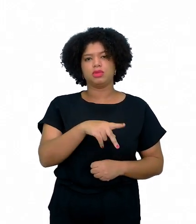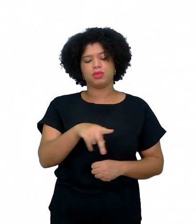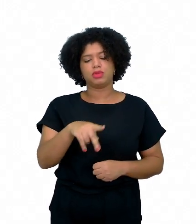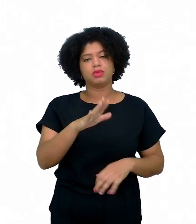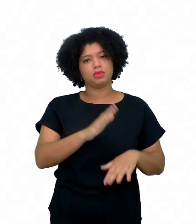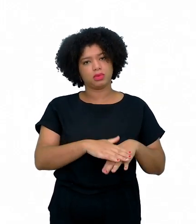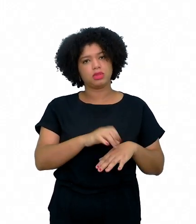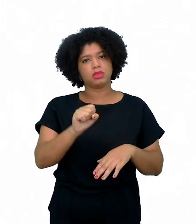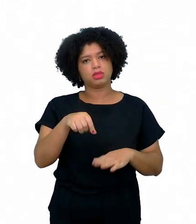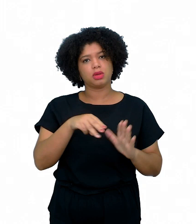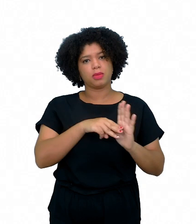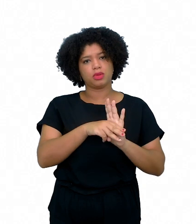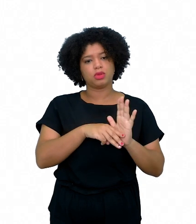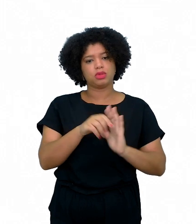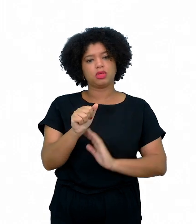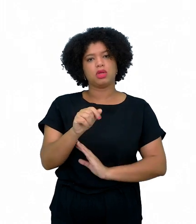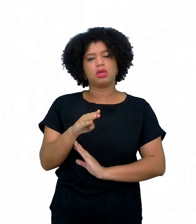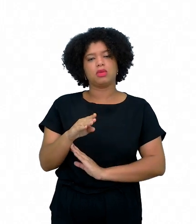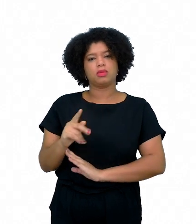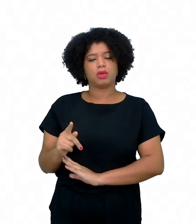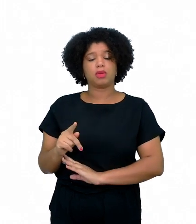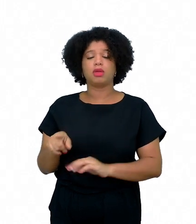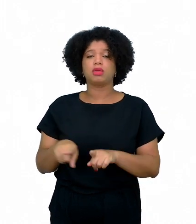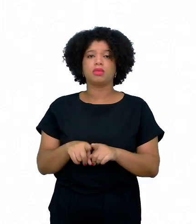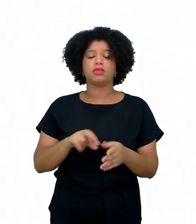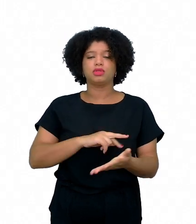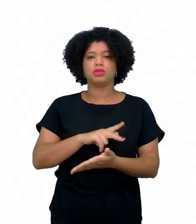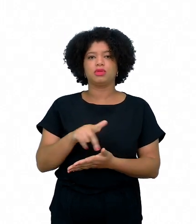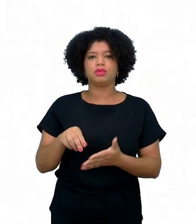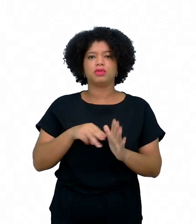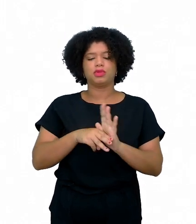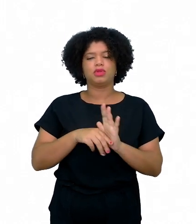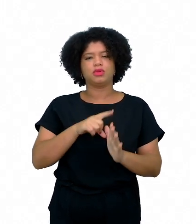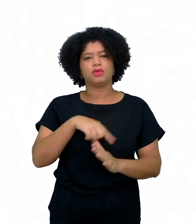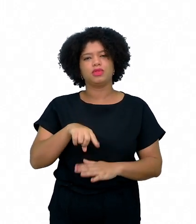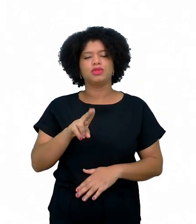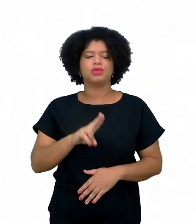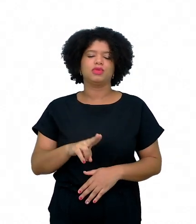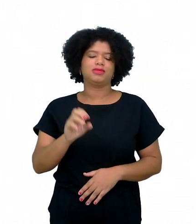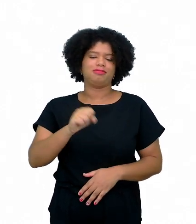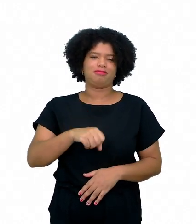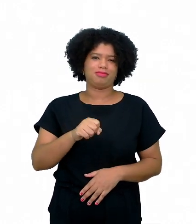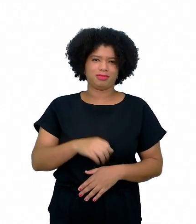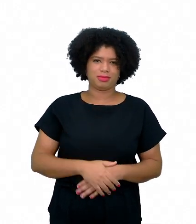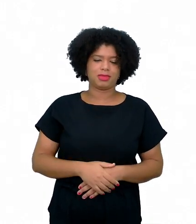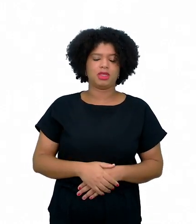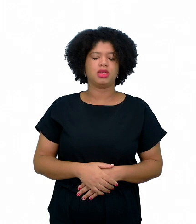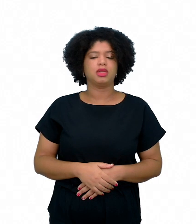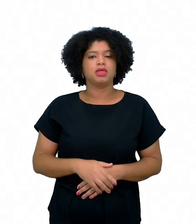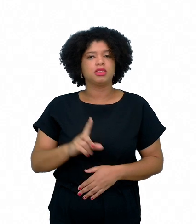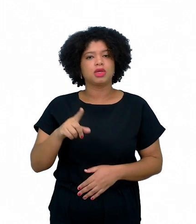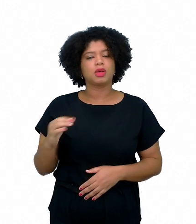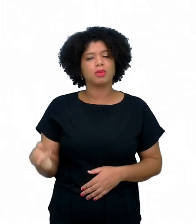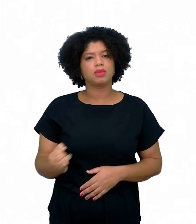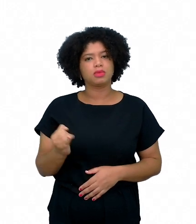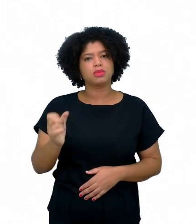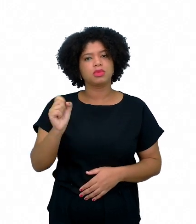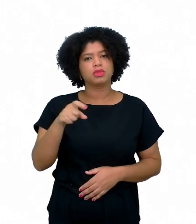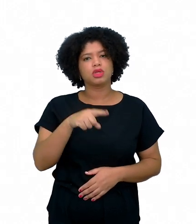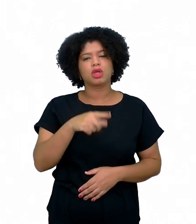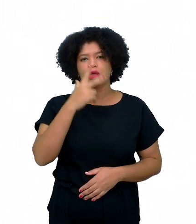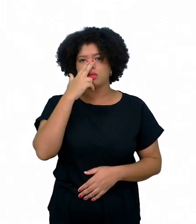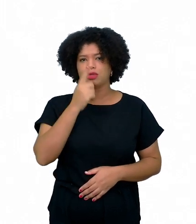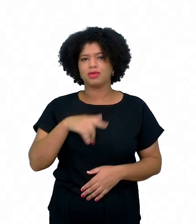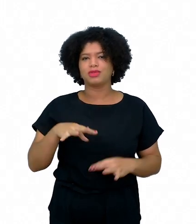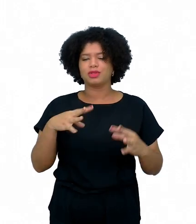essa metodologia, como trabalharam com outras metodologias ativas. Então, a importância, eu acho que vocês têm